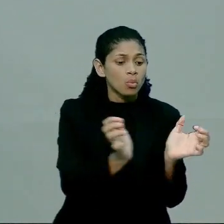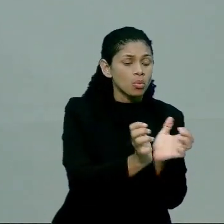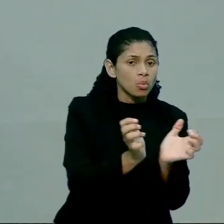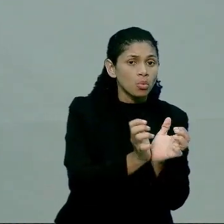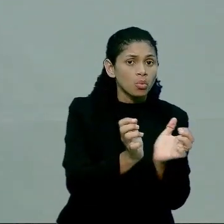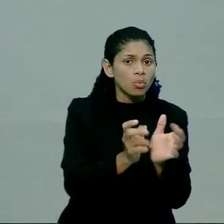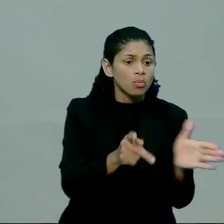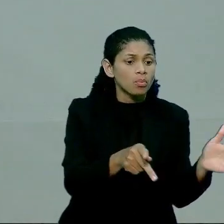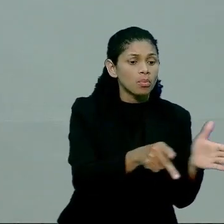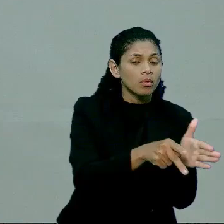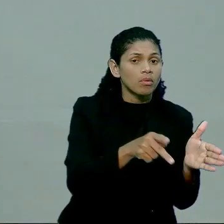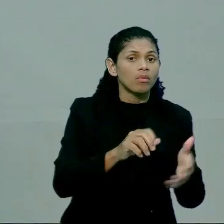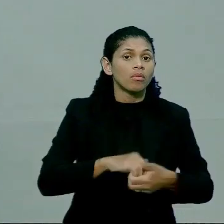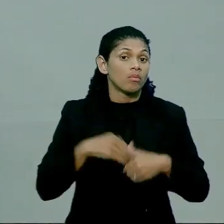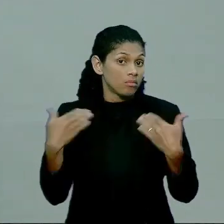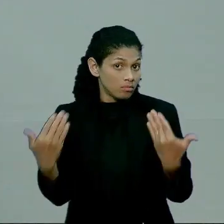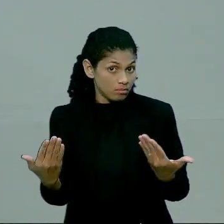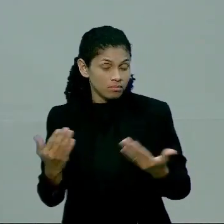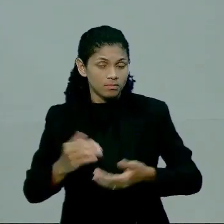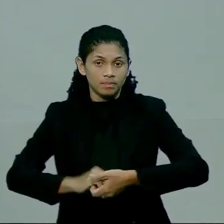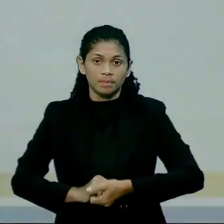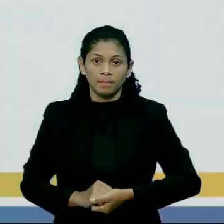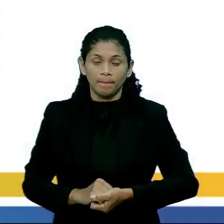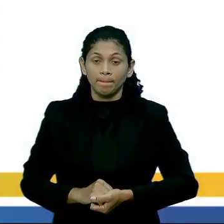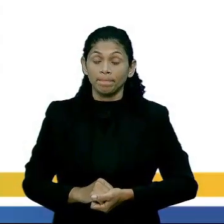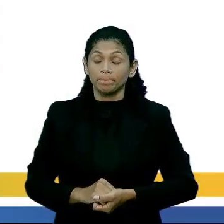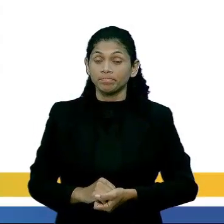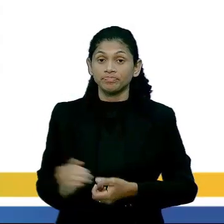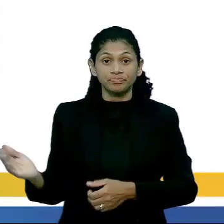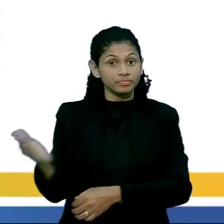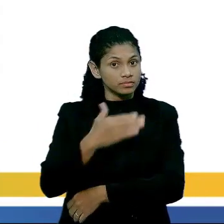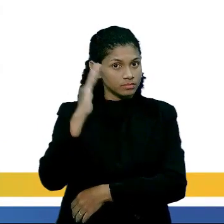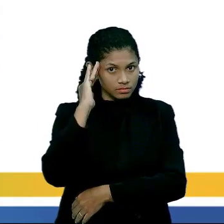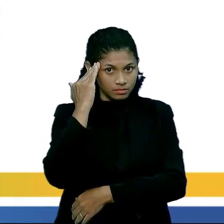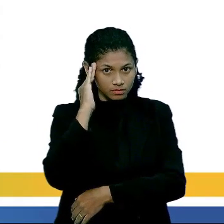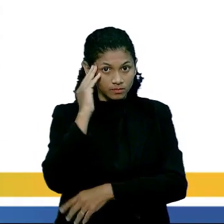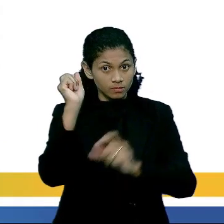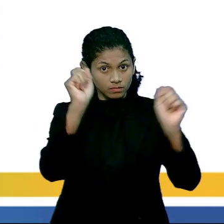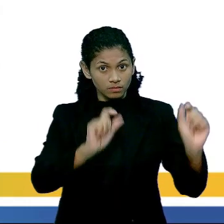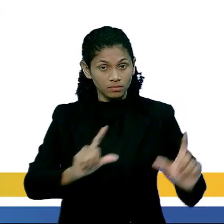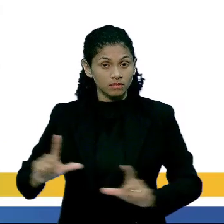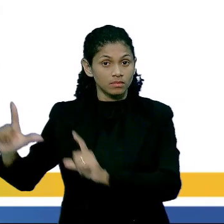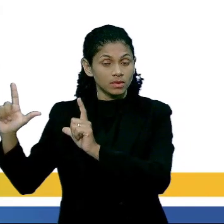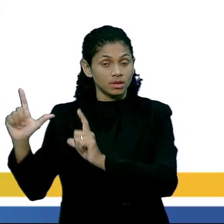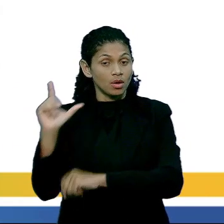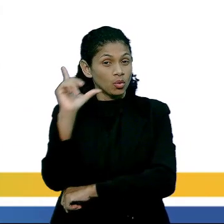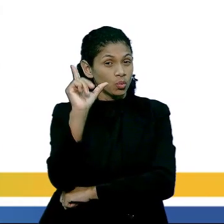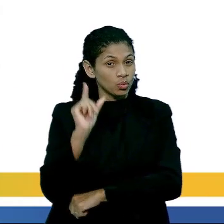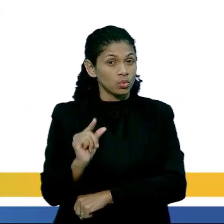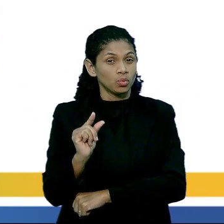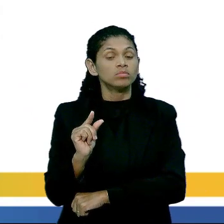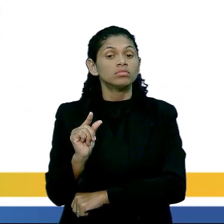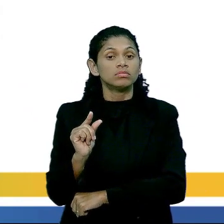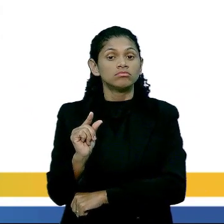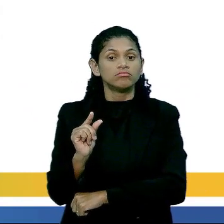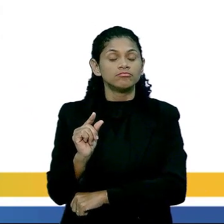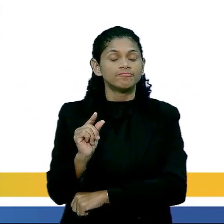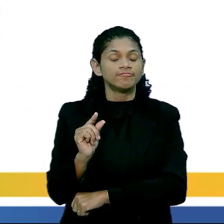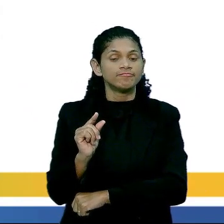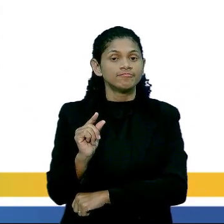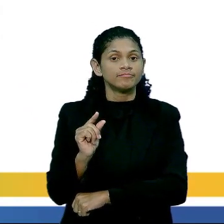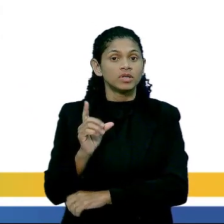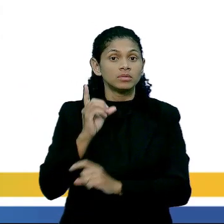de associação entre esse conteúdo vamos entender agora um pouco na tela galera vamos encontrar isso na questão